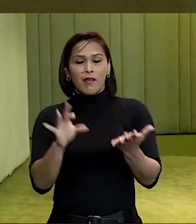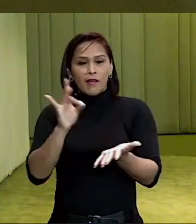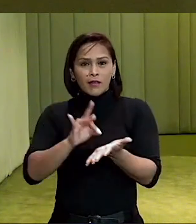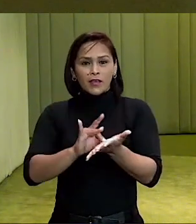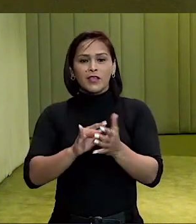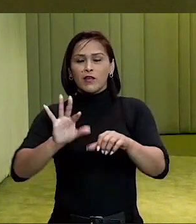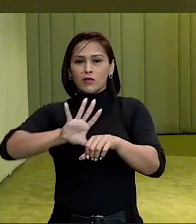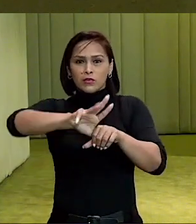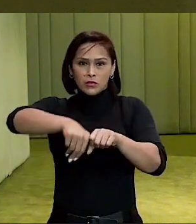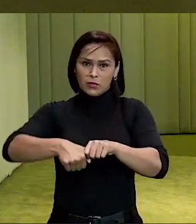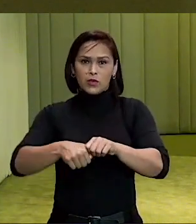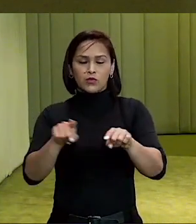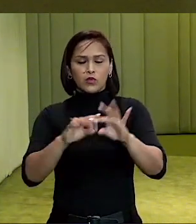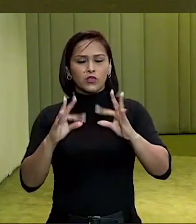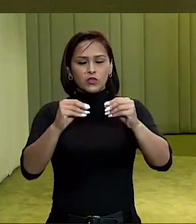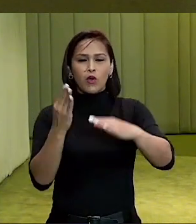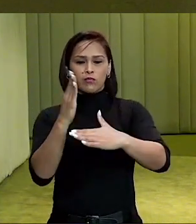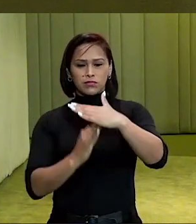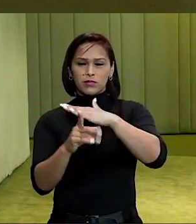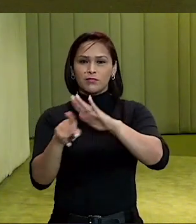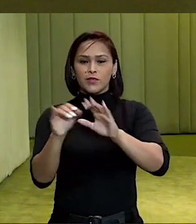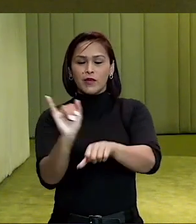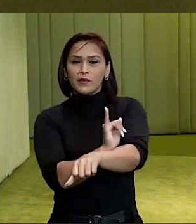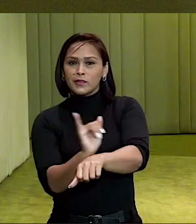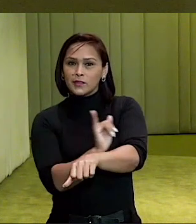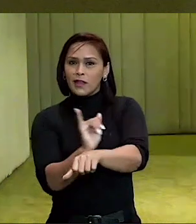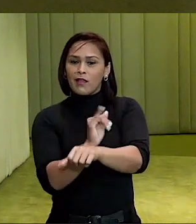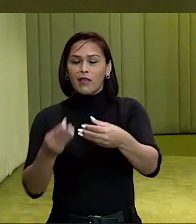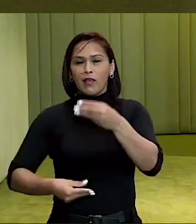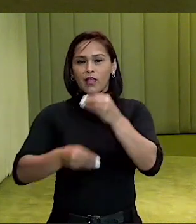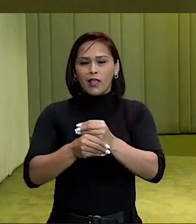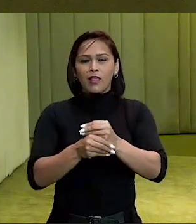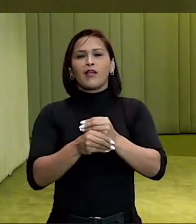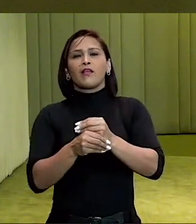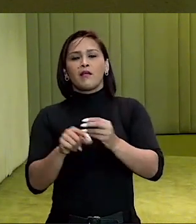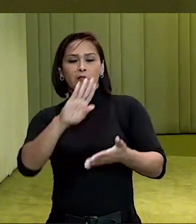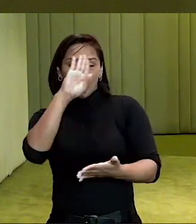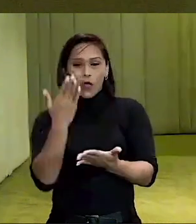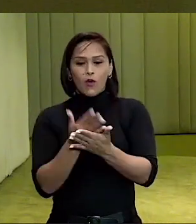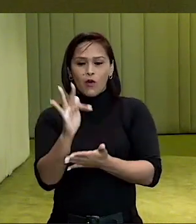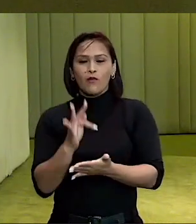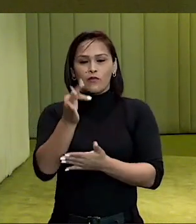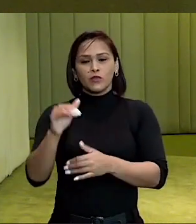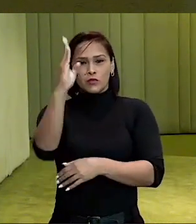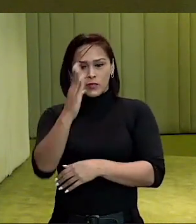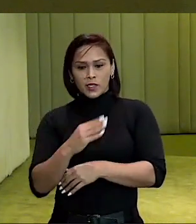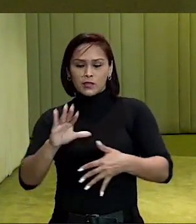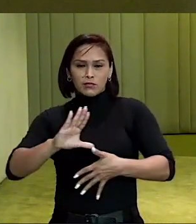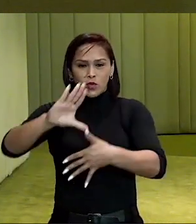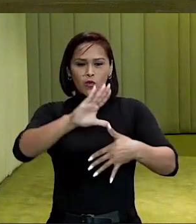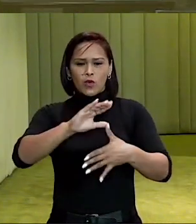ao Mercosul na sua contribuição estratégica para uma integração virtuosa do Brasil e da região às